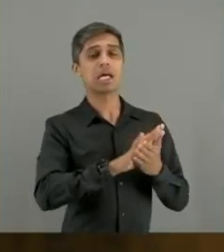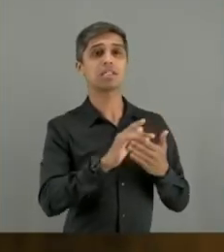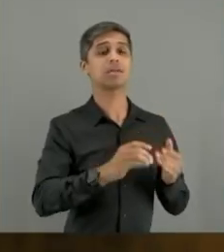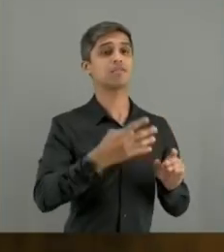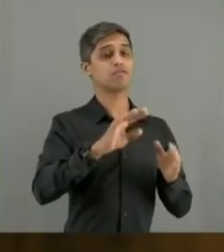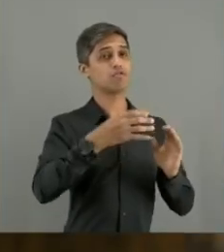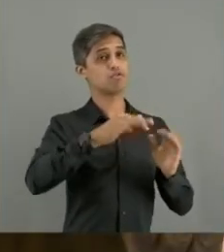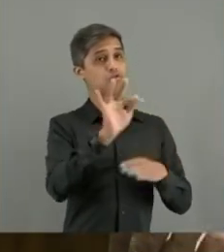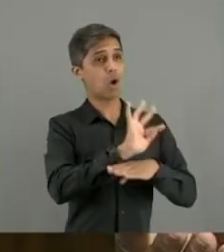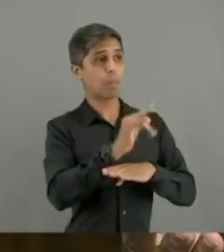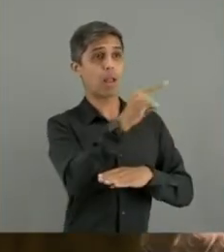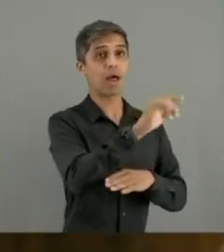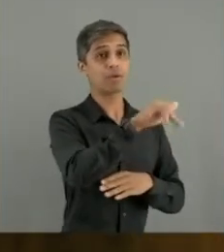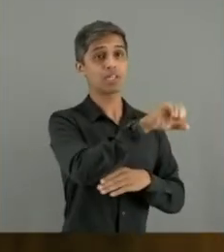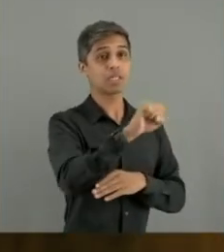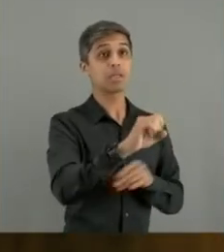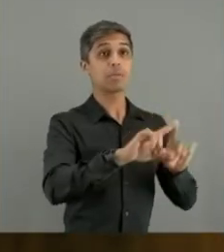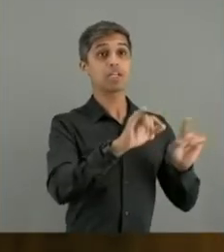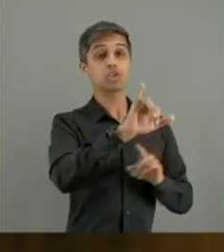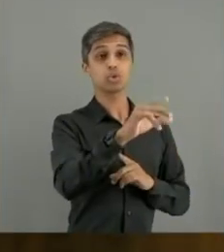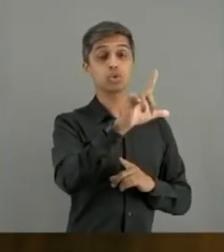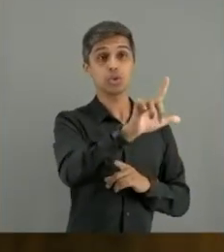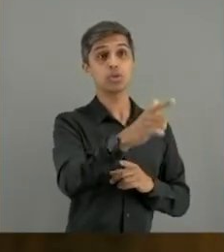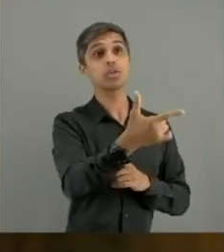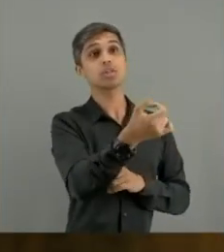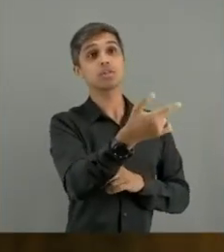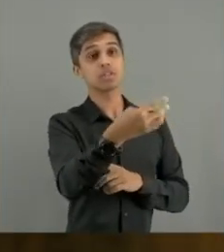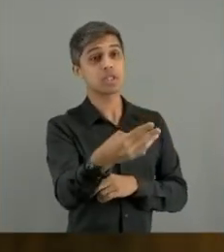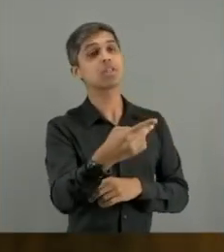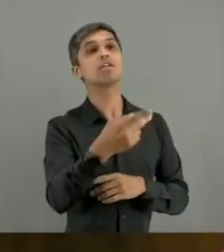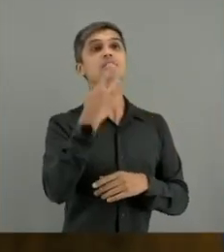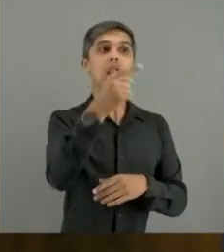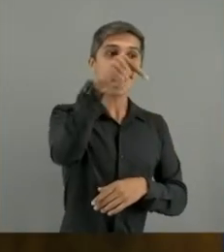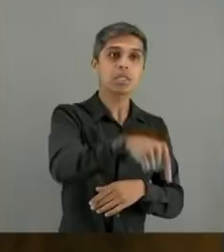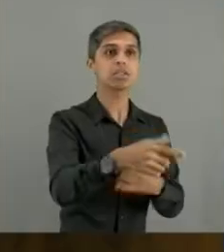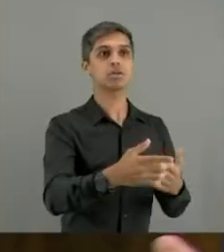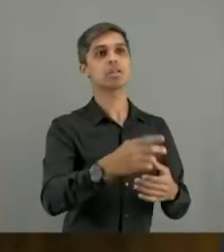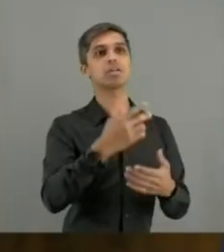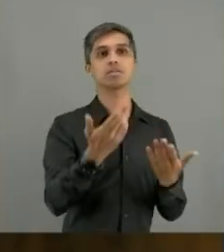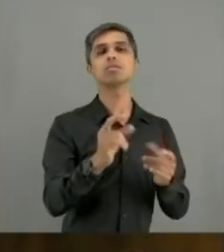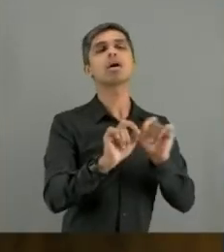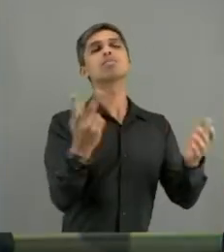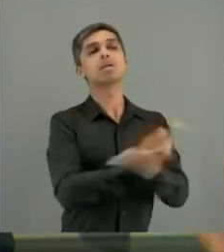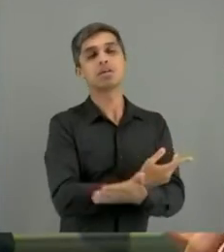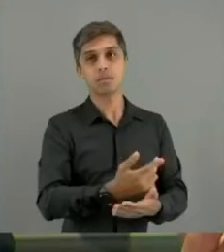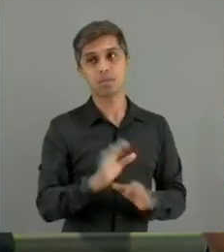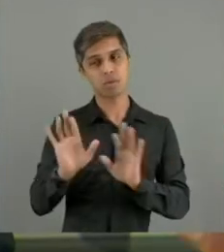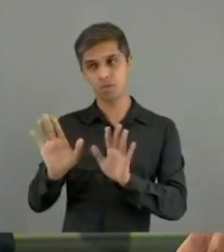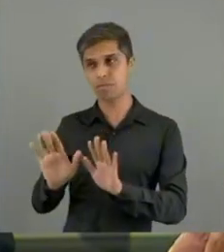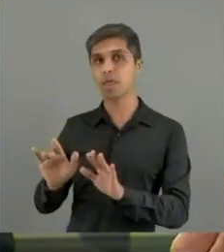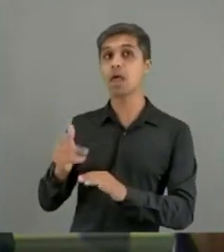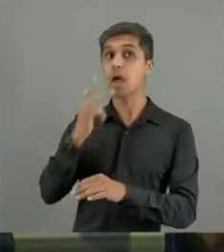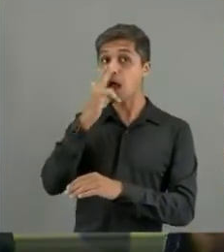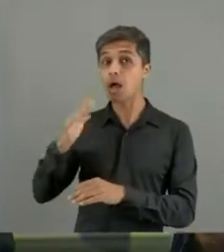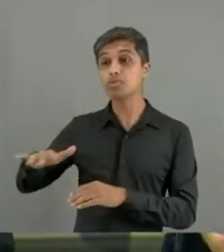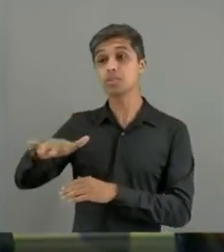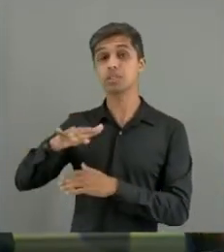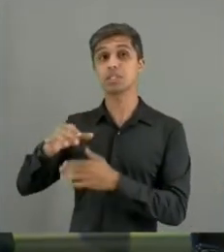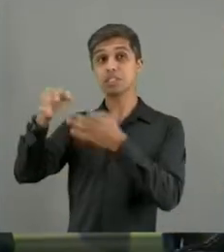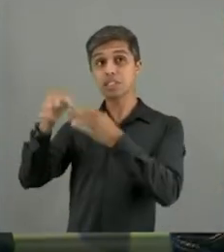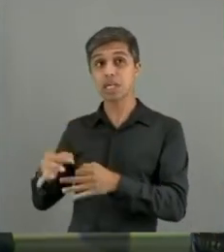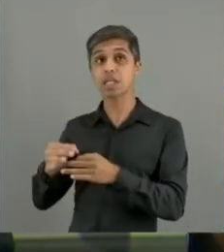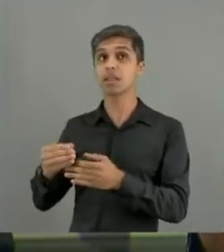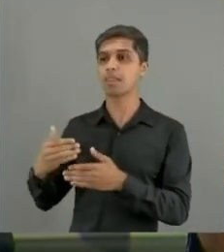INSS. Mas em julho de 2023 a senhora fez a denúncia nesse ambiente, que a senhora acaba de afirmar que não é adequado. Foi que houve? Não é isso. Eu achava que o ambiente adequado,